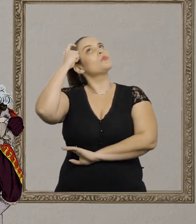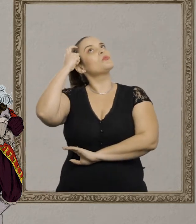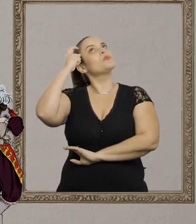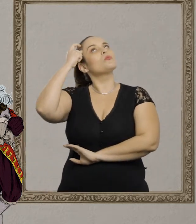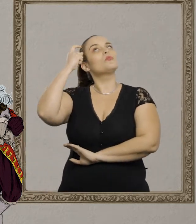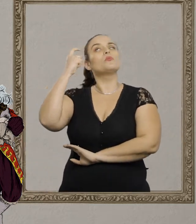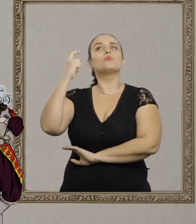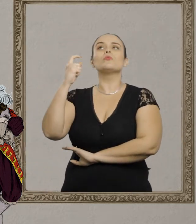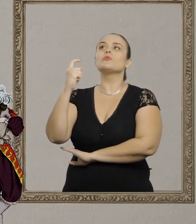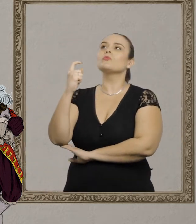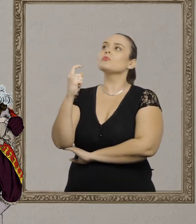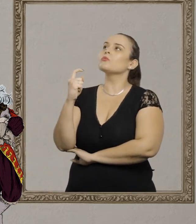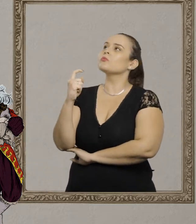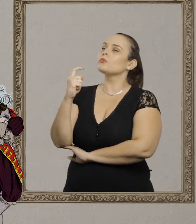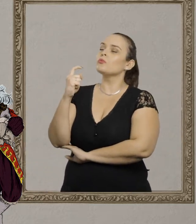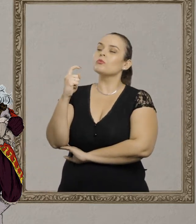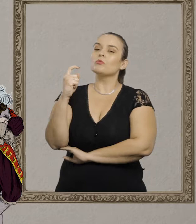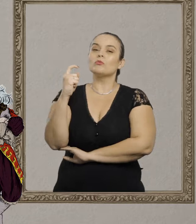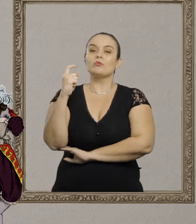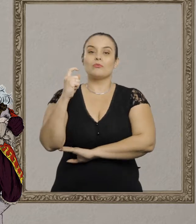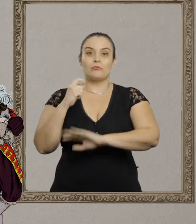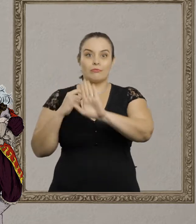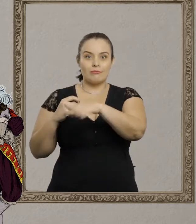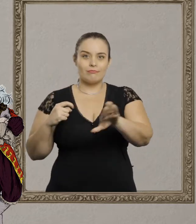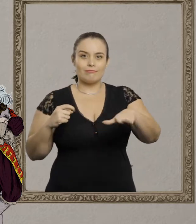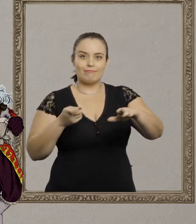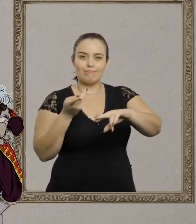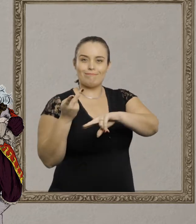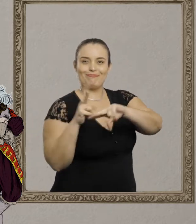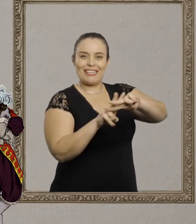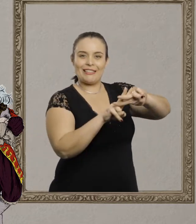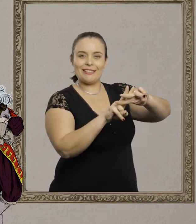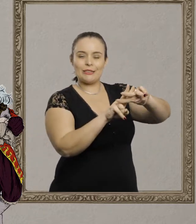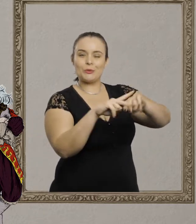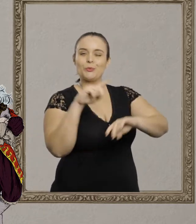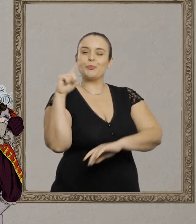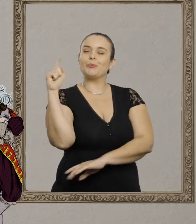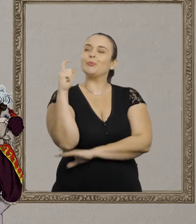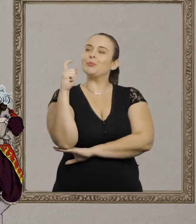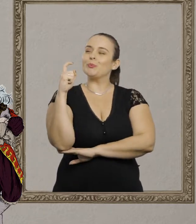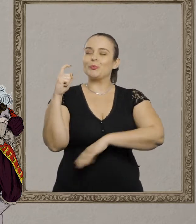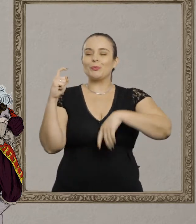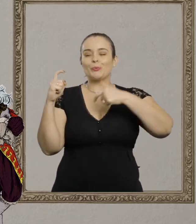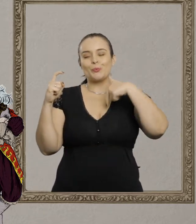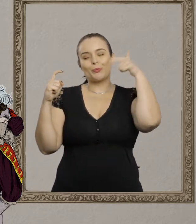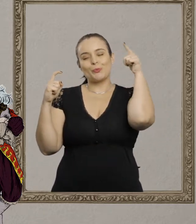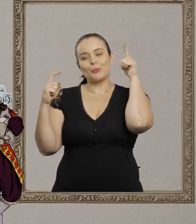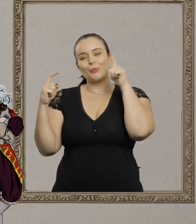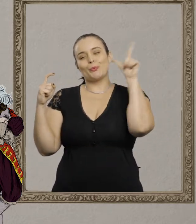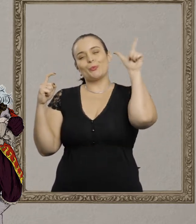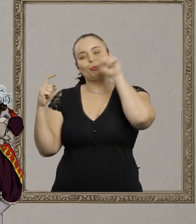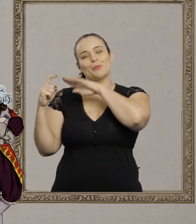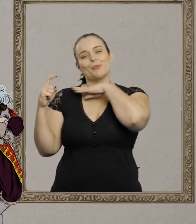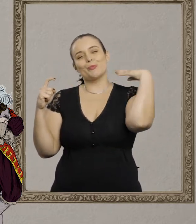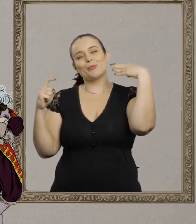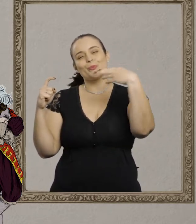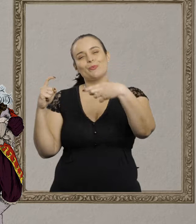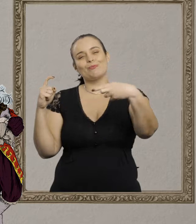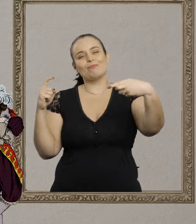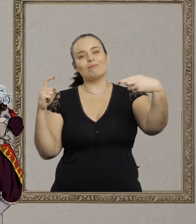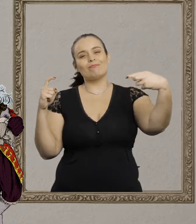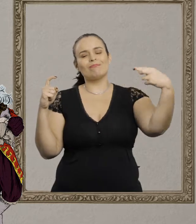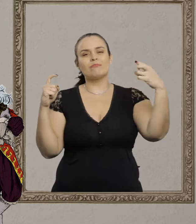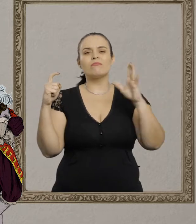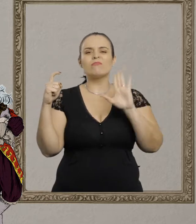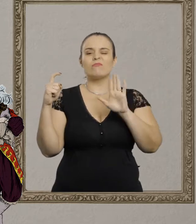navio. Capitão Gancho achava que tinha tirado Peter de seu caminho para sempre. Mas o Capitão Gancho